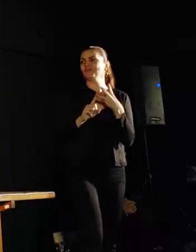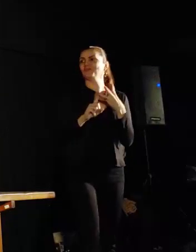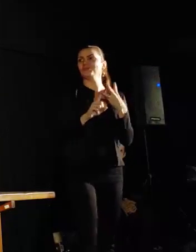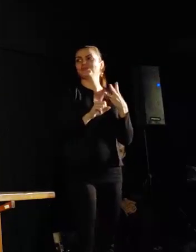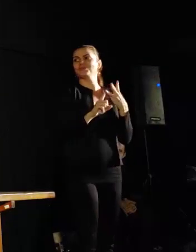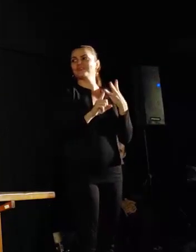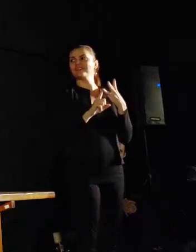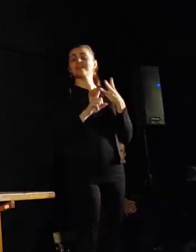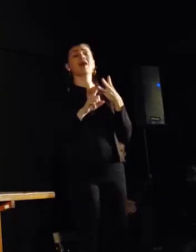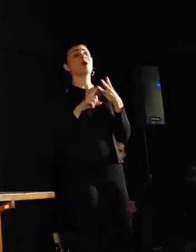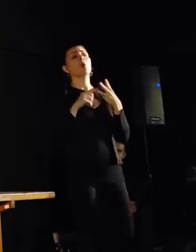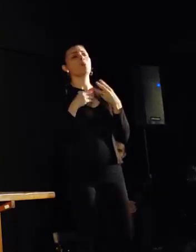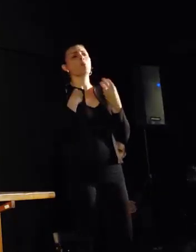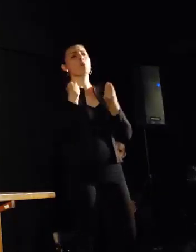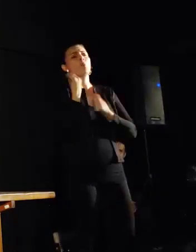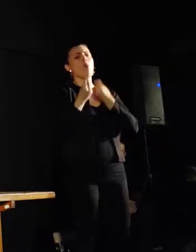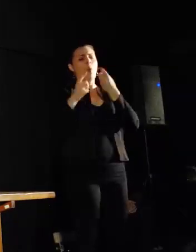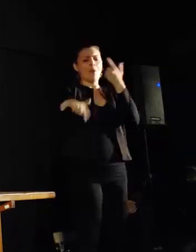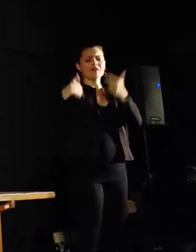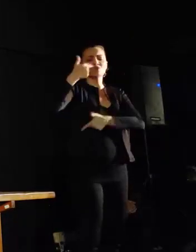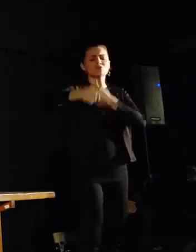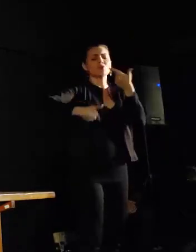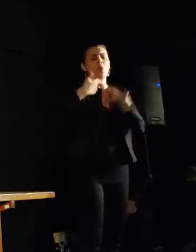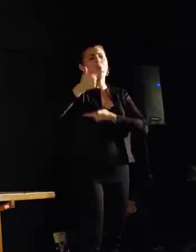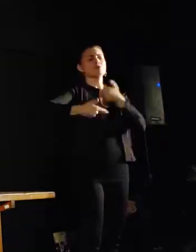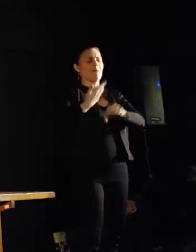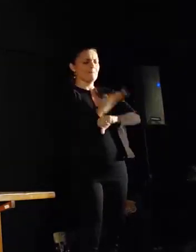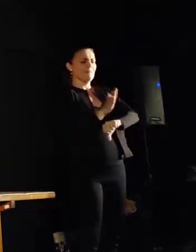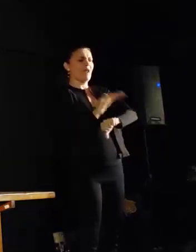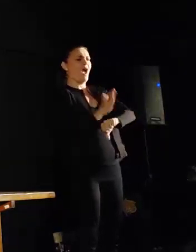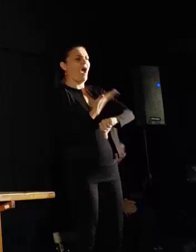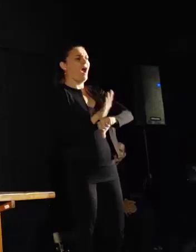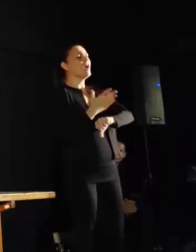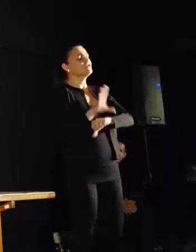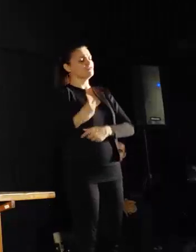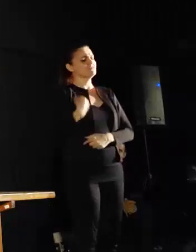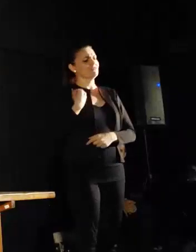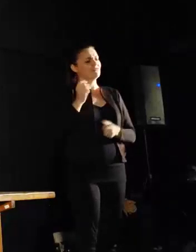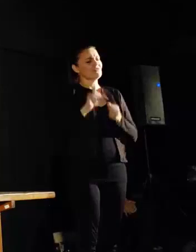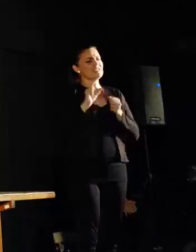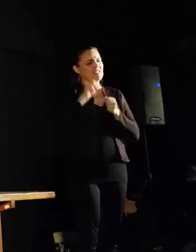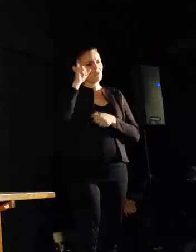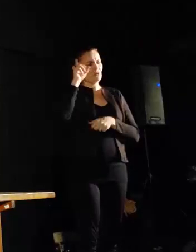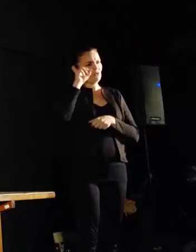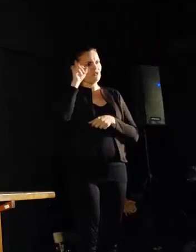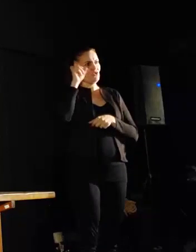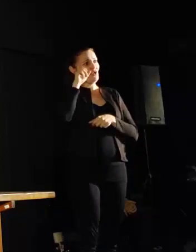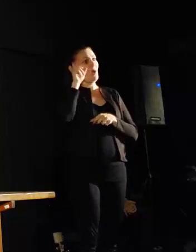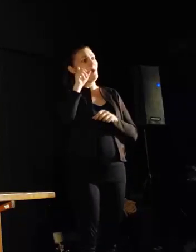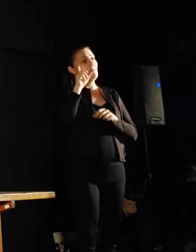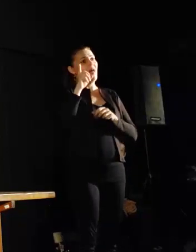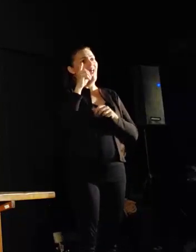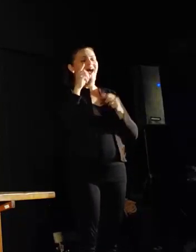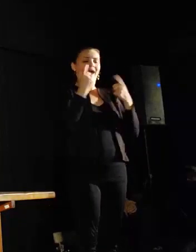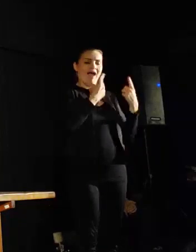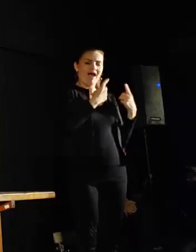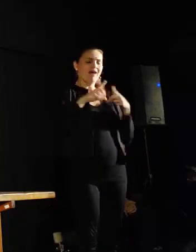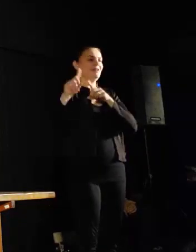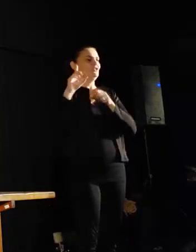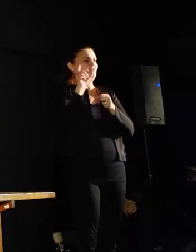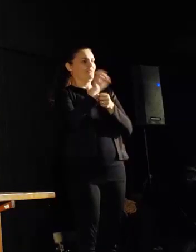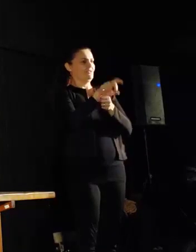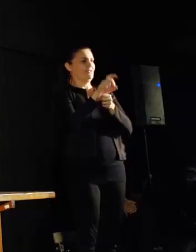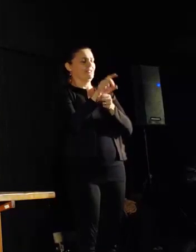Que ações práticas poderemos exercer no dia a dia para a reversão da onda antifascista? Parece que estamos convivendo com